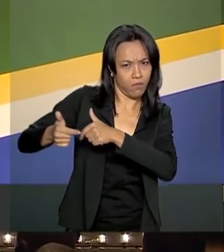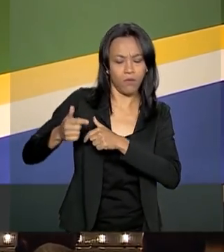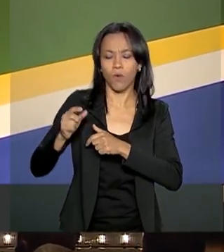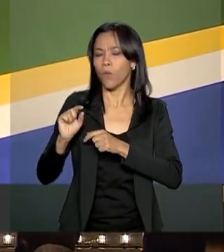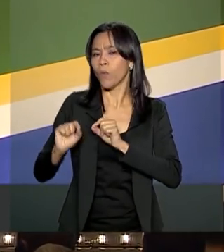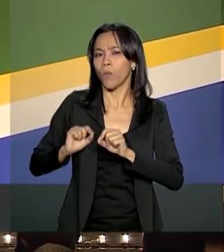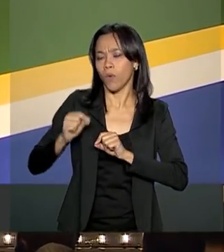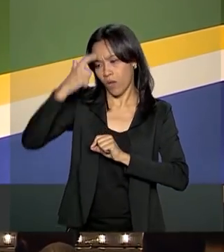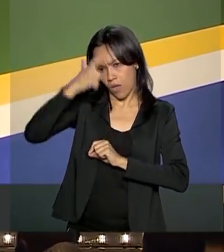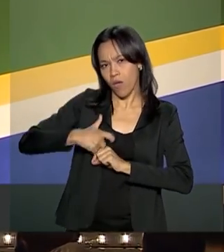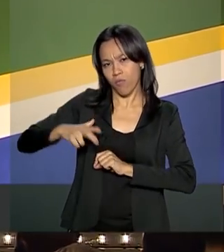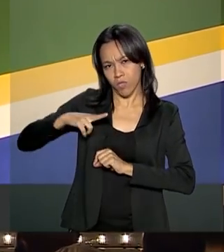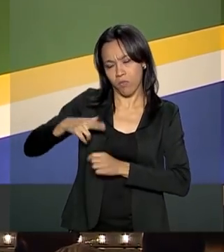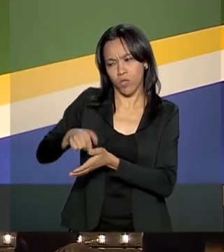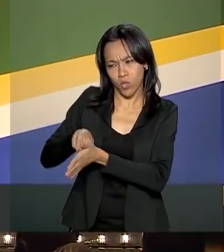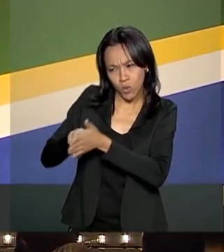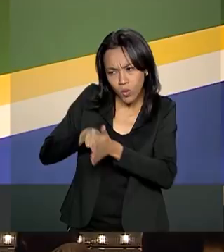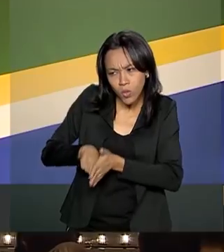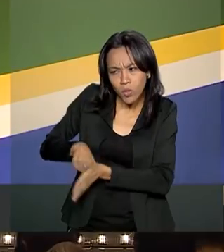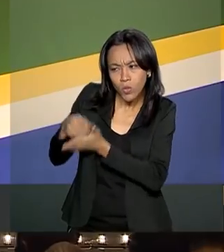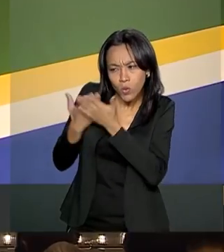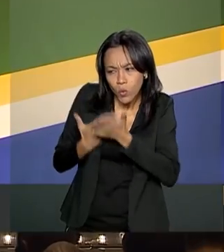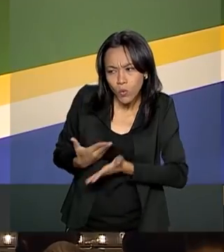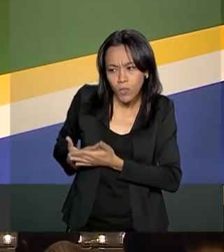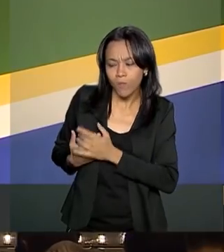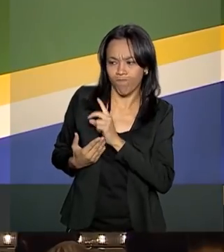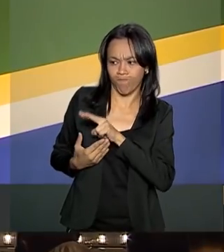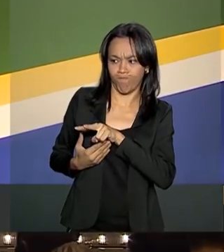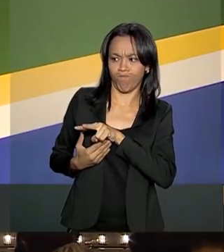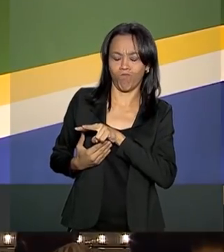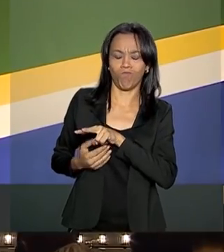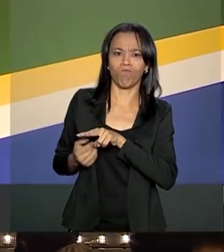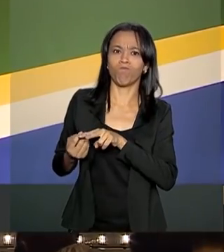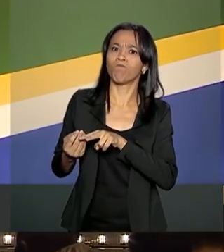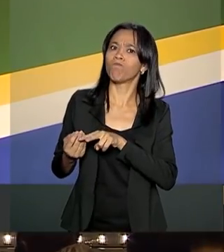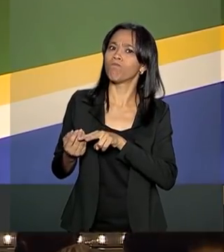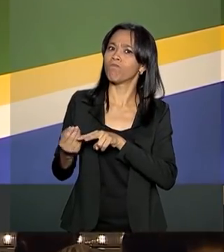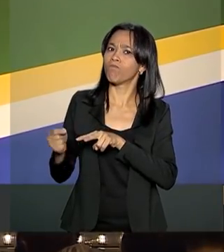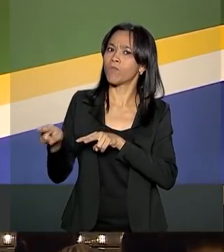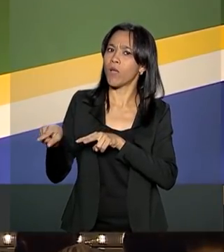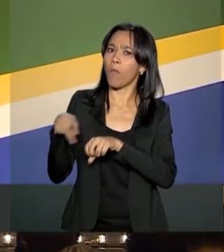estudando e pessoalmente aqui também, que é um país aberto para o mundo.